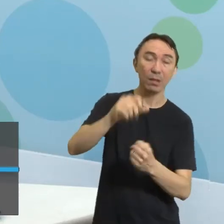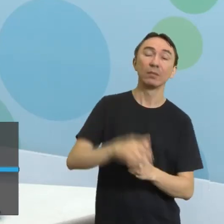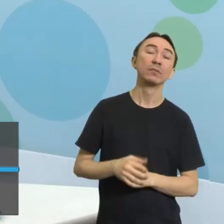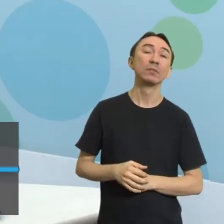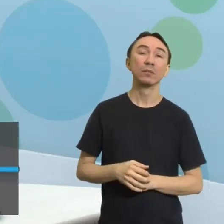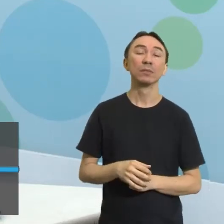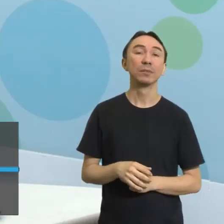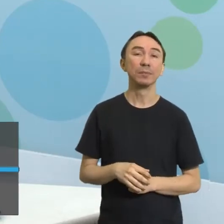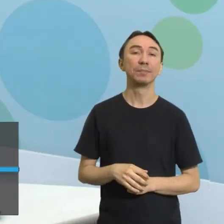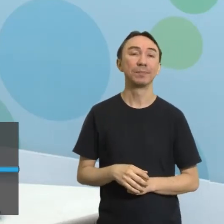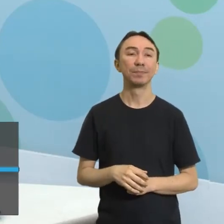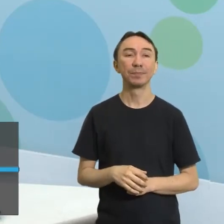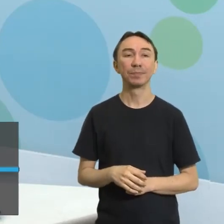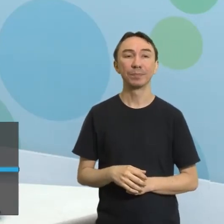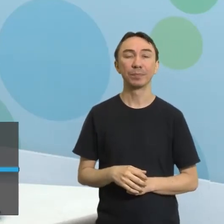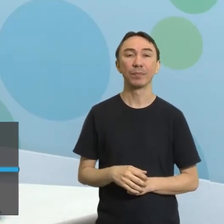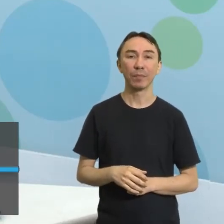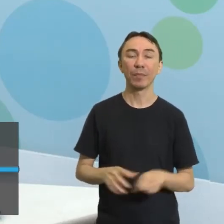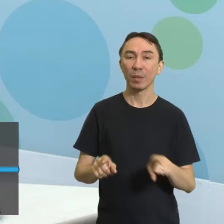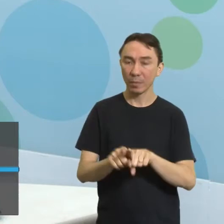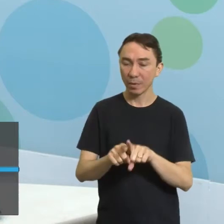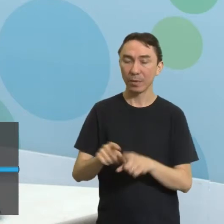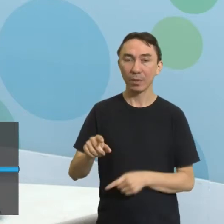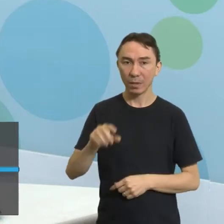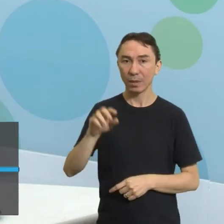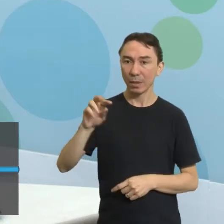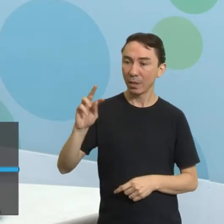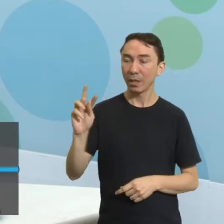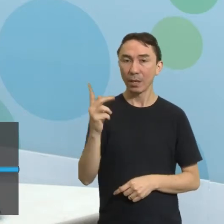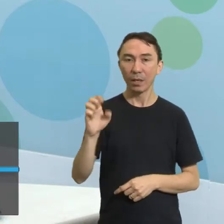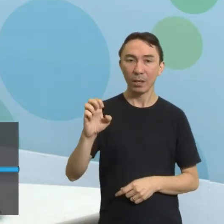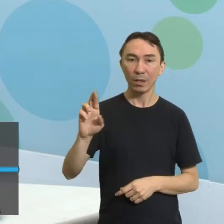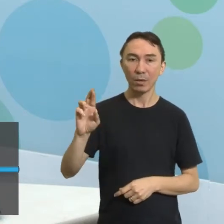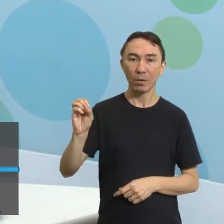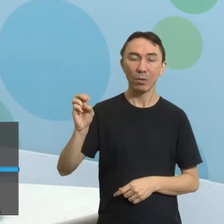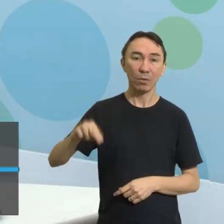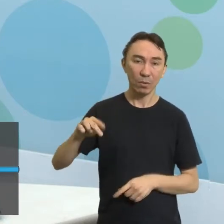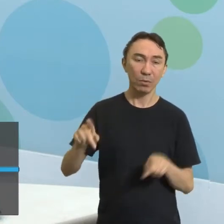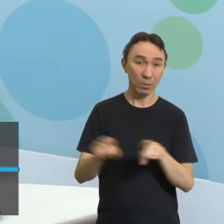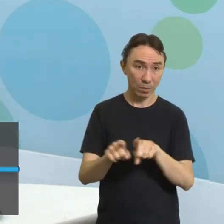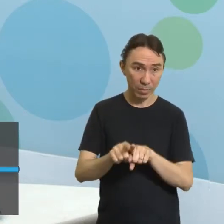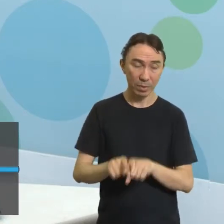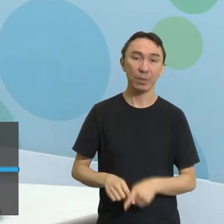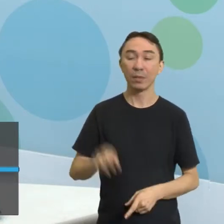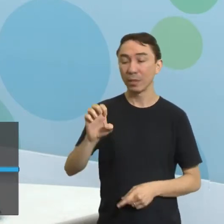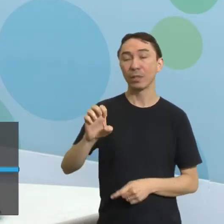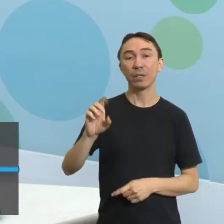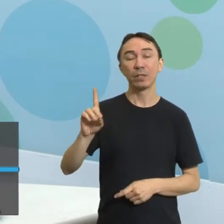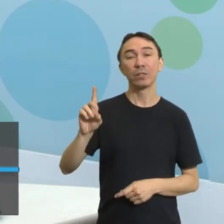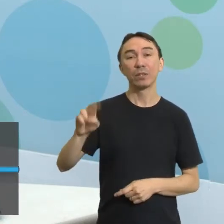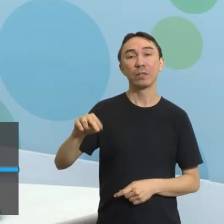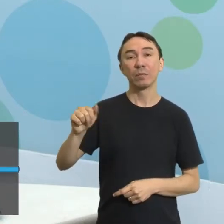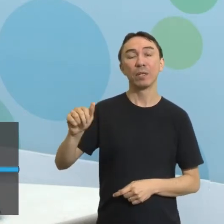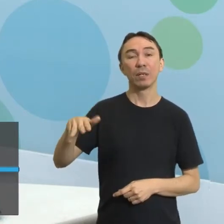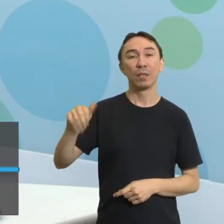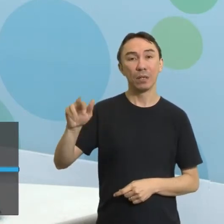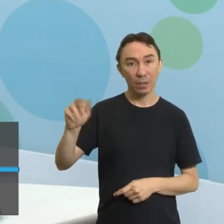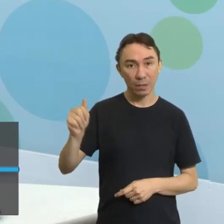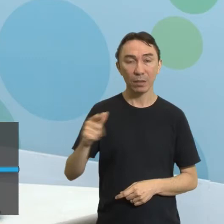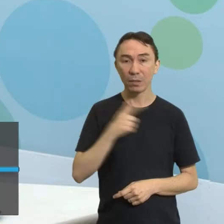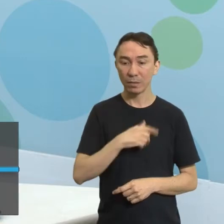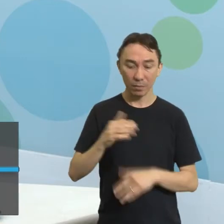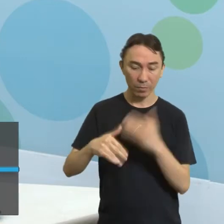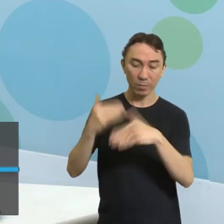professor Erlon também, professora Edmara, desenvolvimento sustentável,